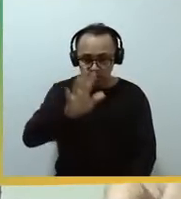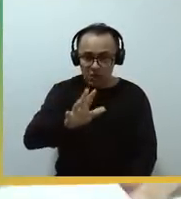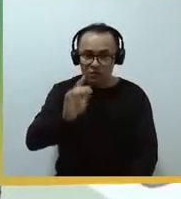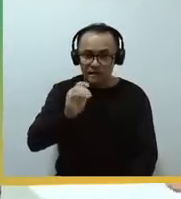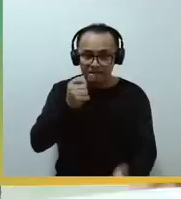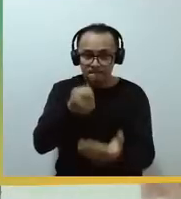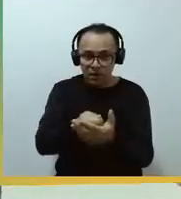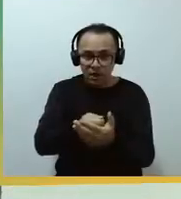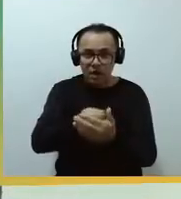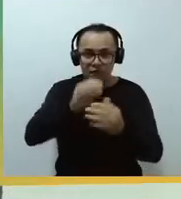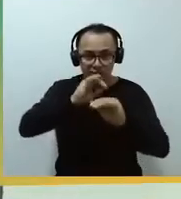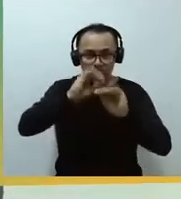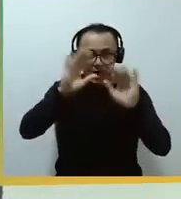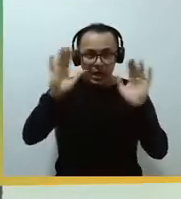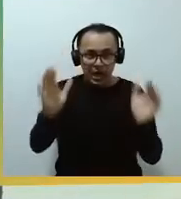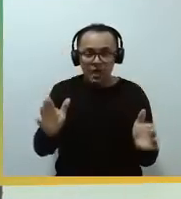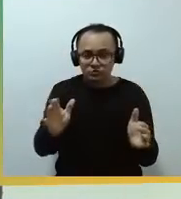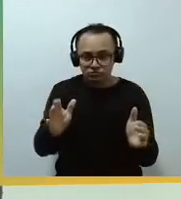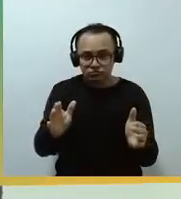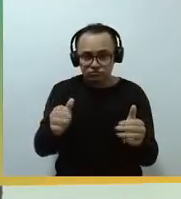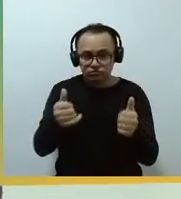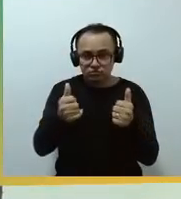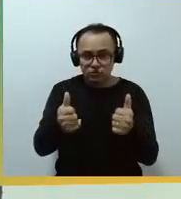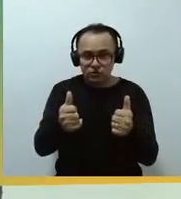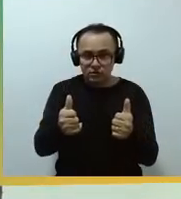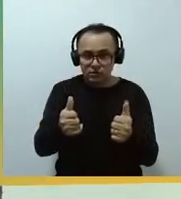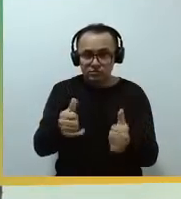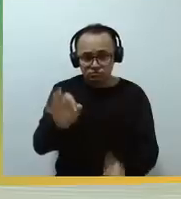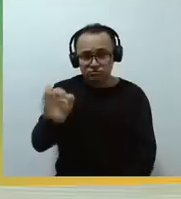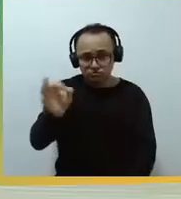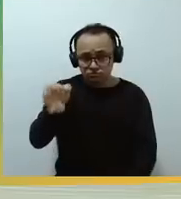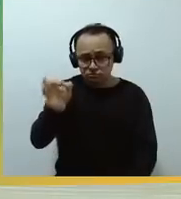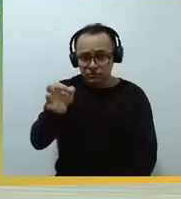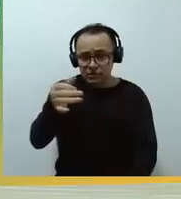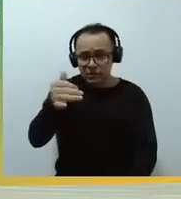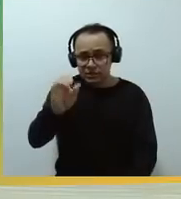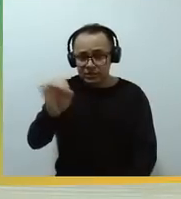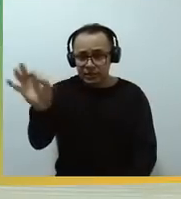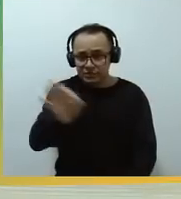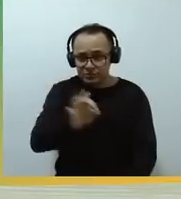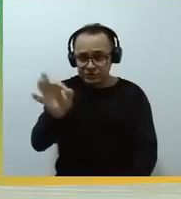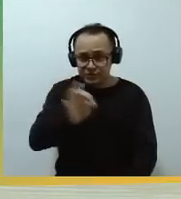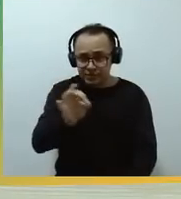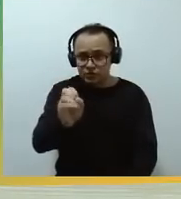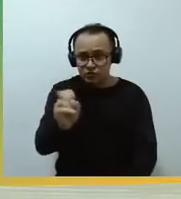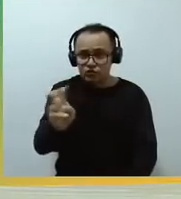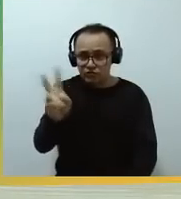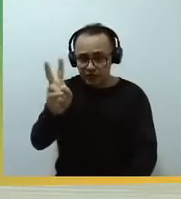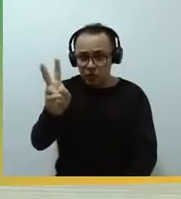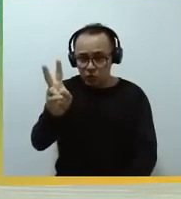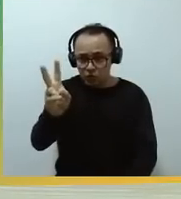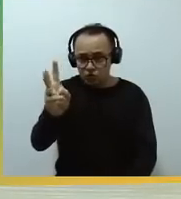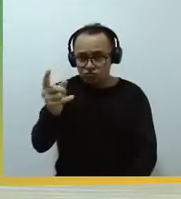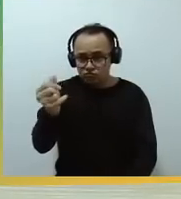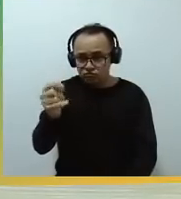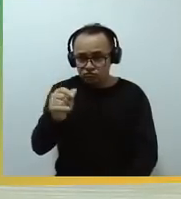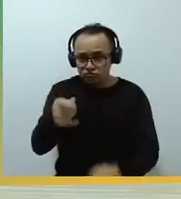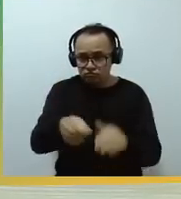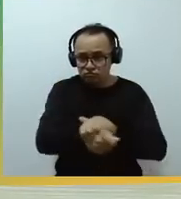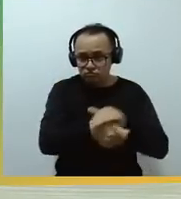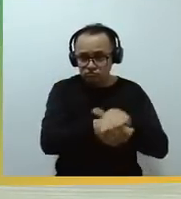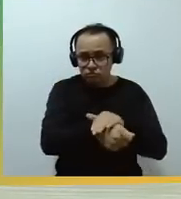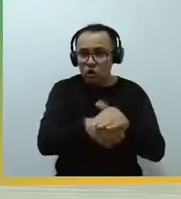Né? Não, mas tudo bem, eles remuneram 10% do valor da tarifa. Mas e poderia ser um processo regional. Mas